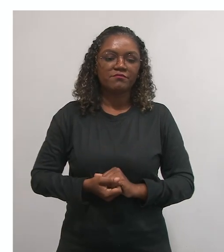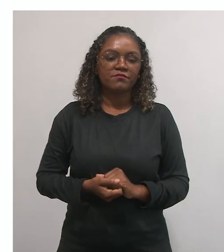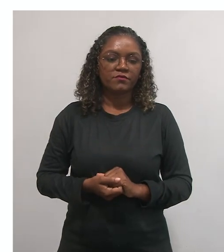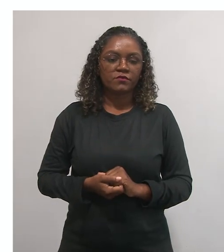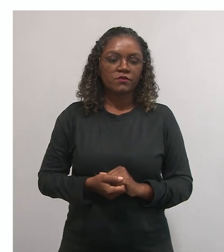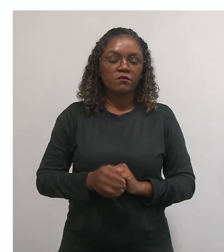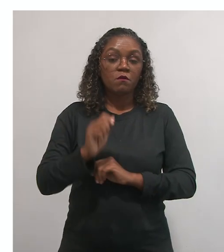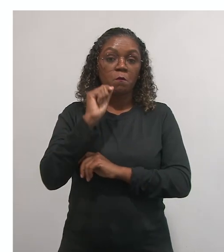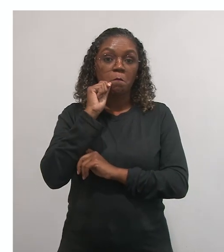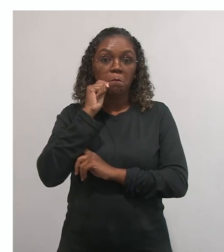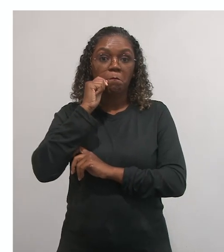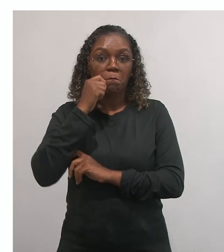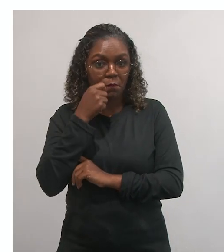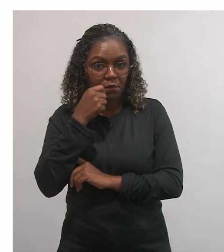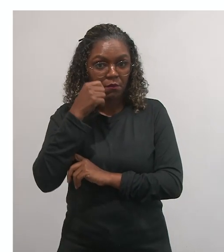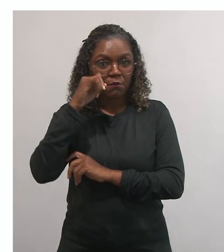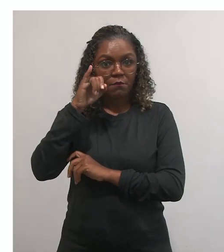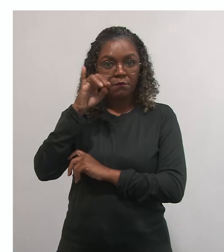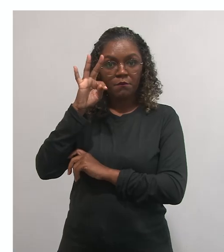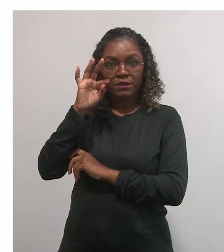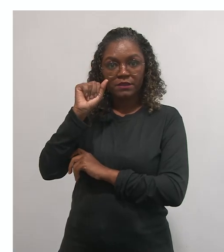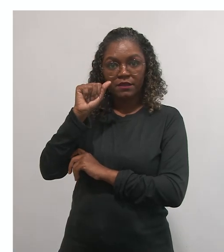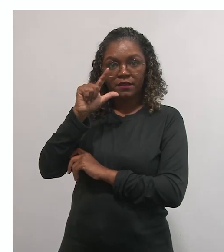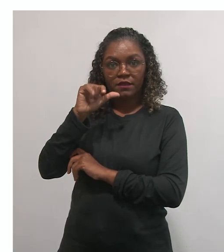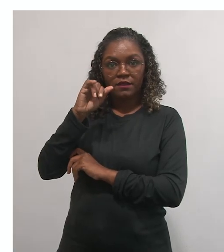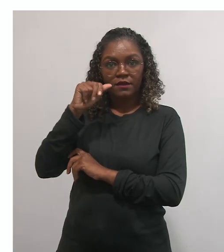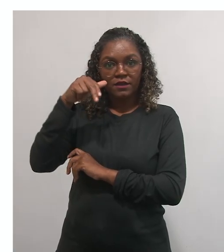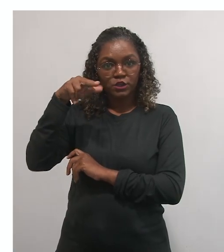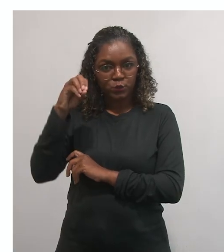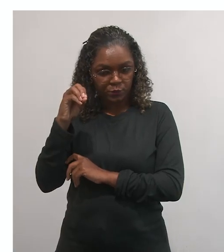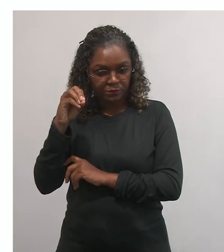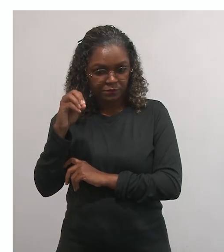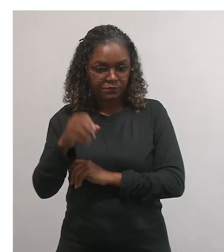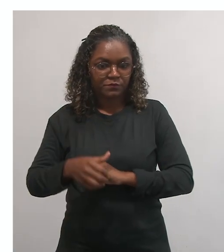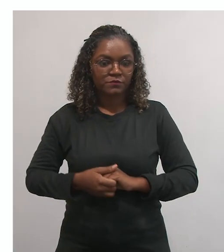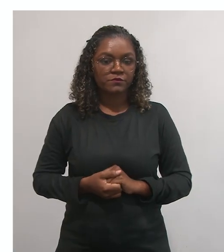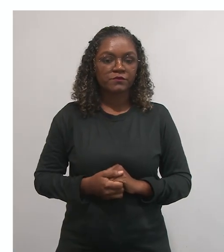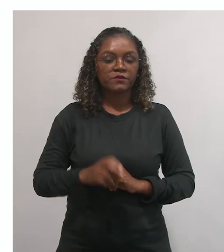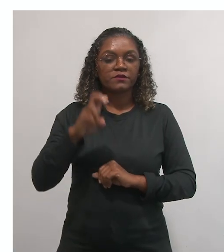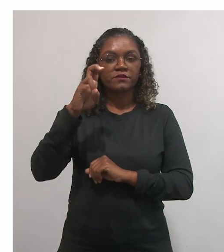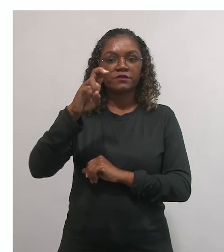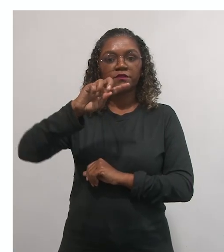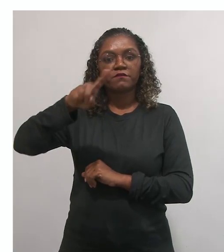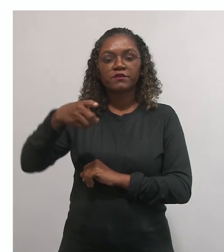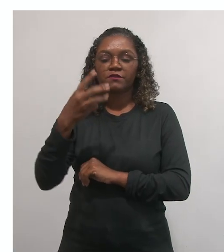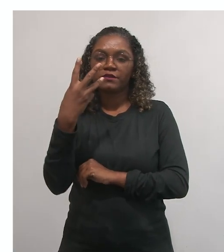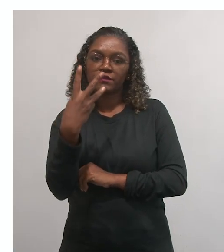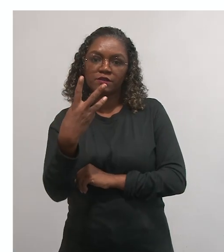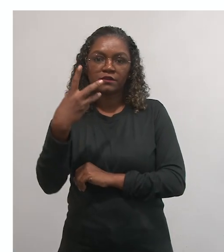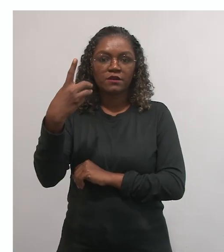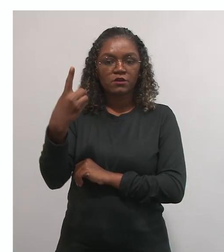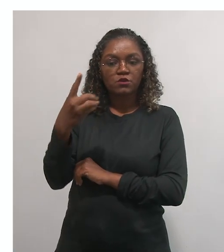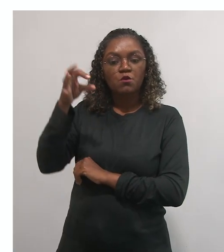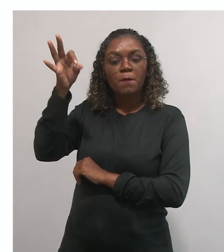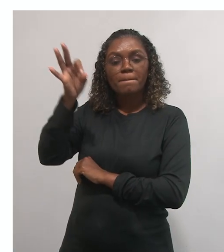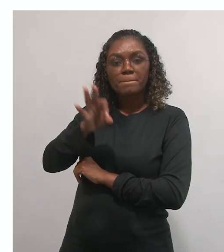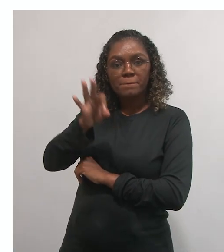uma situação real deu uma margem de contribuição em percentual de